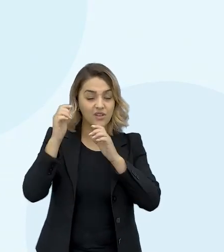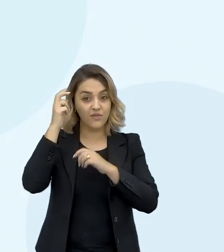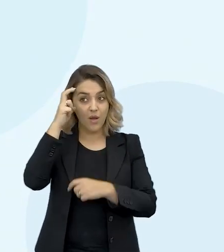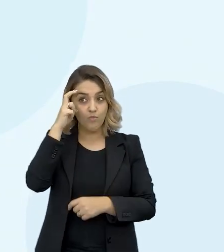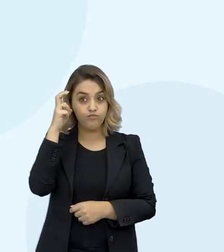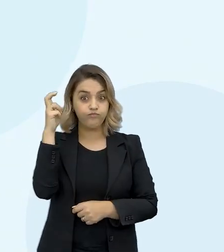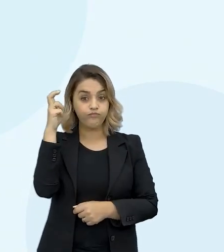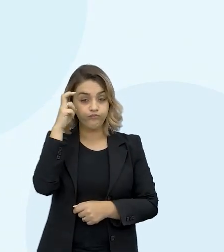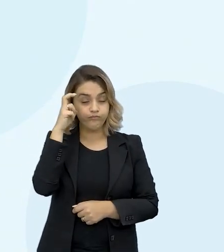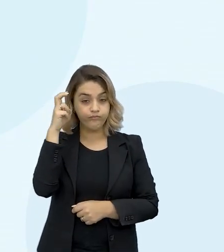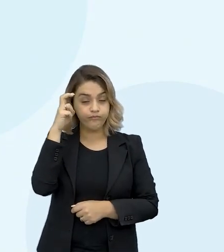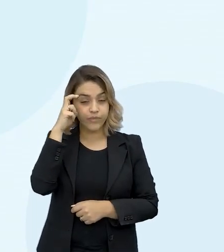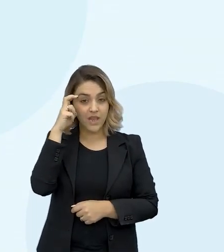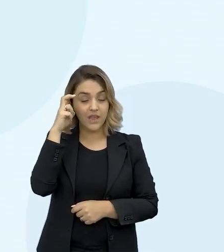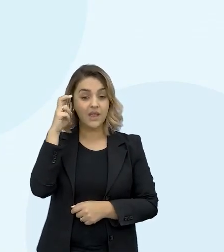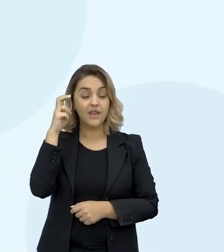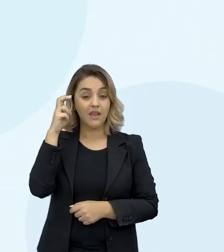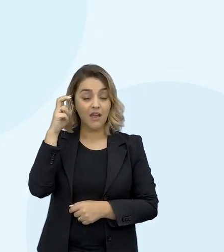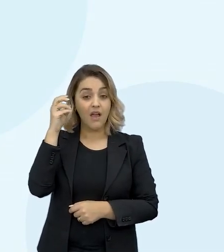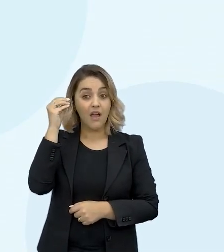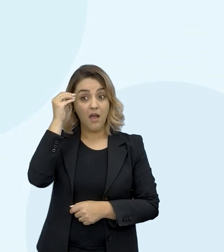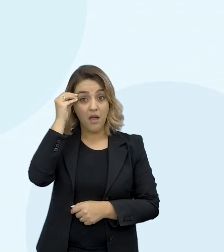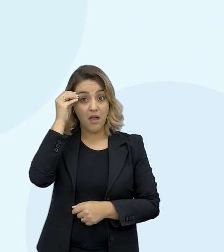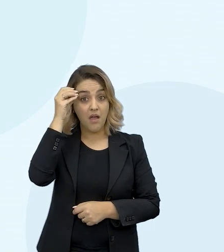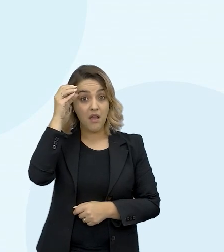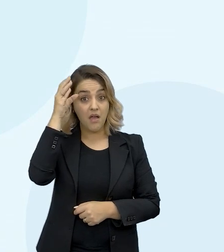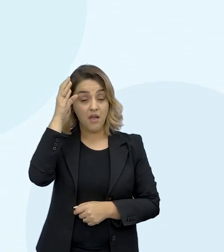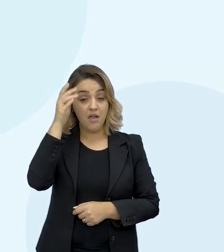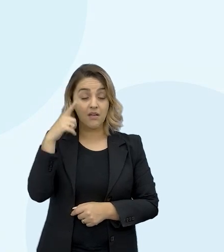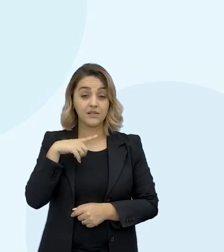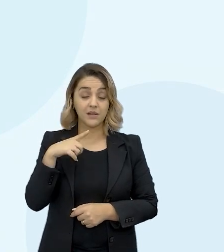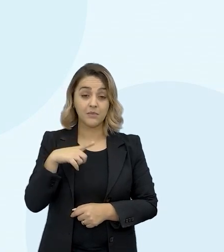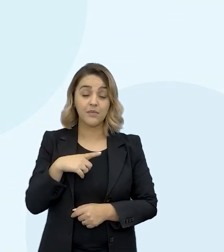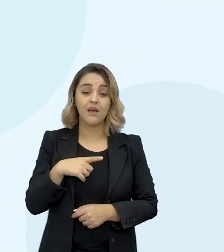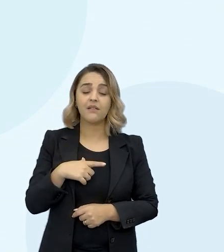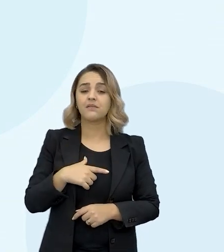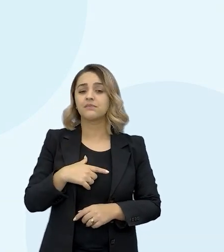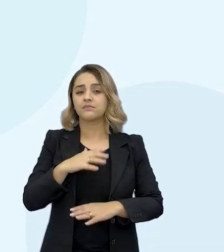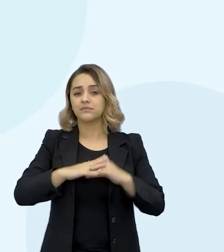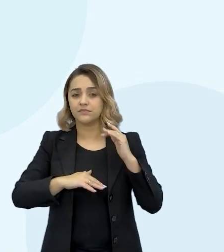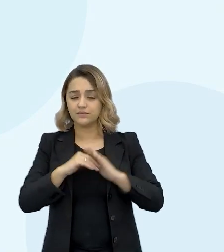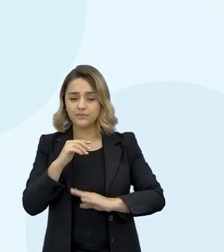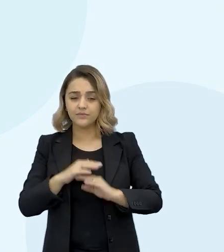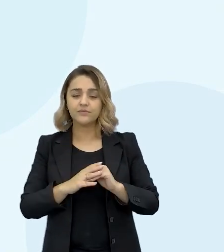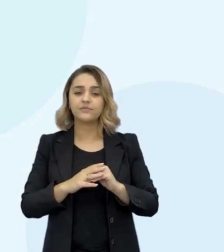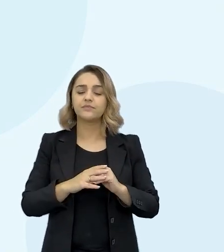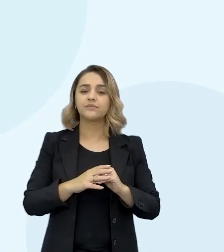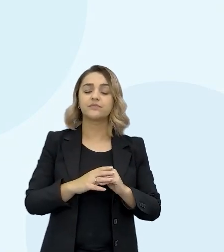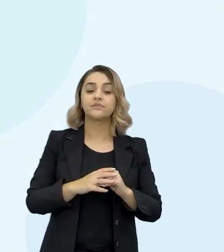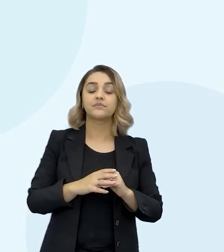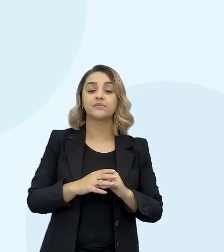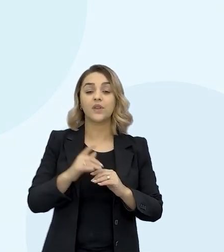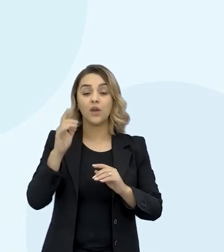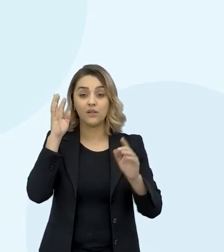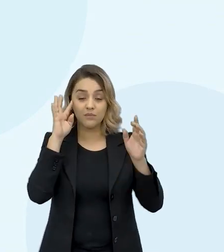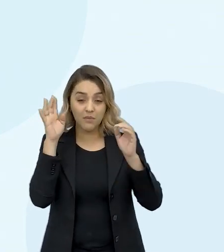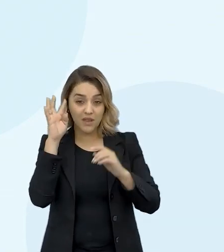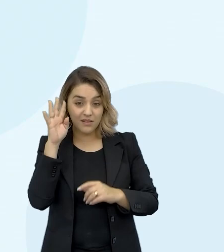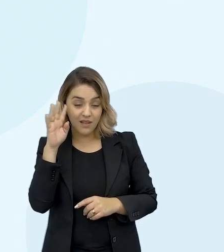a capacidade de alternar e de realizar diferentes tarefas, operações mentais